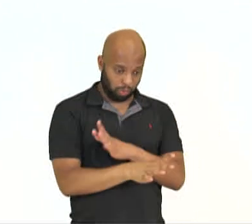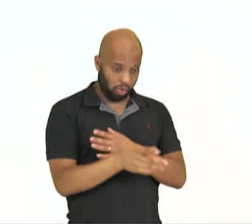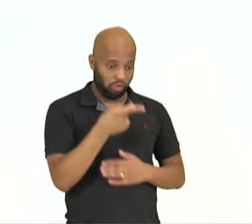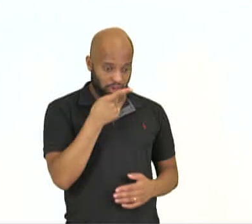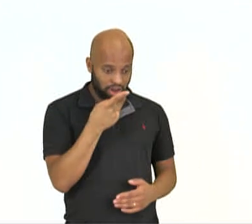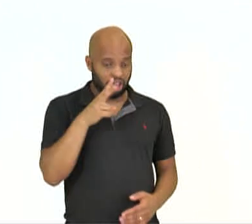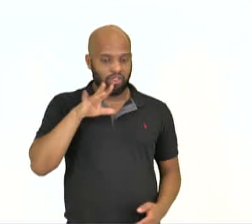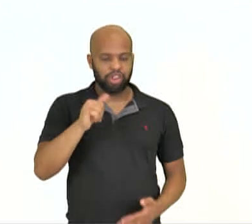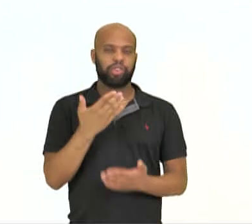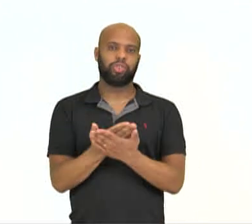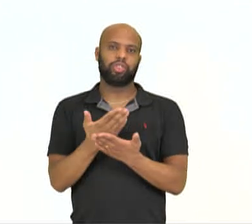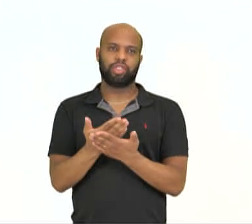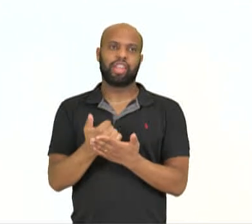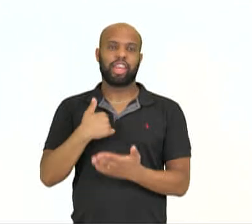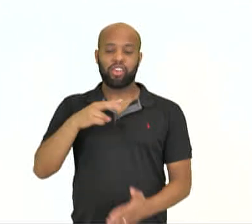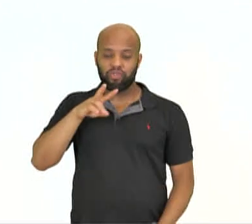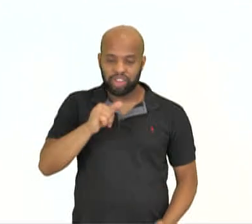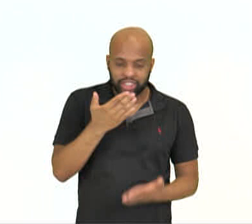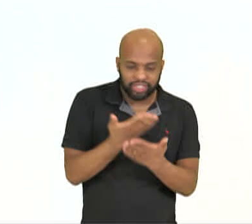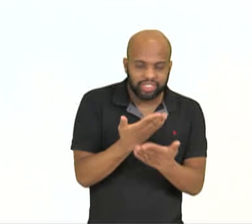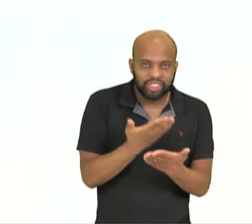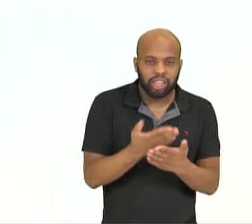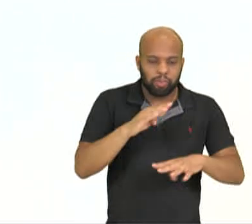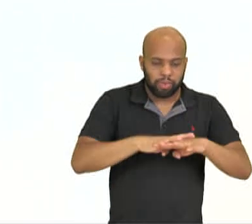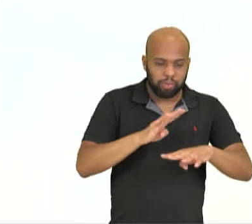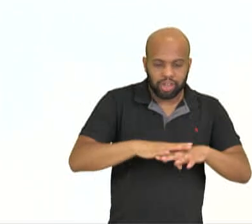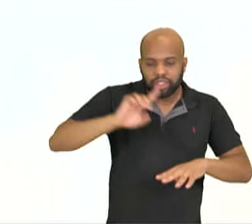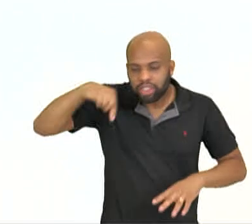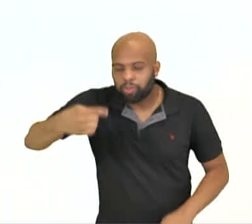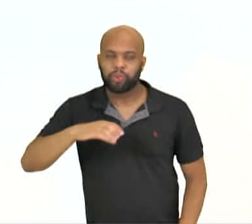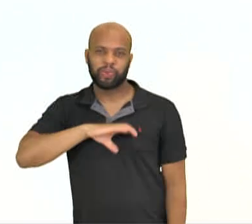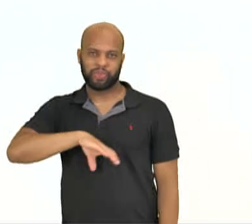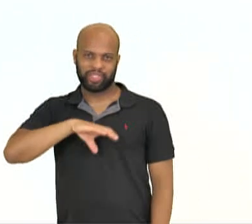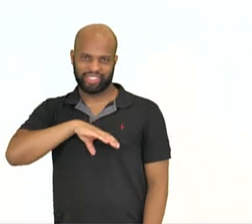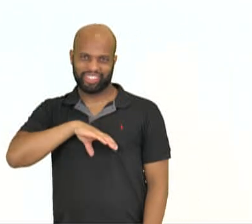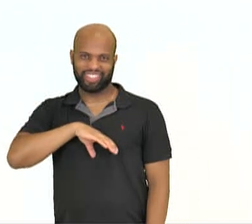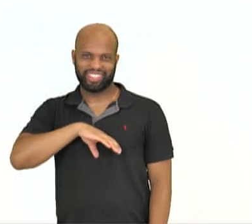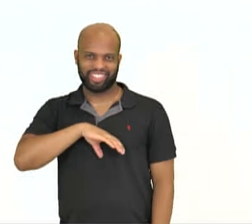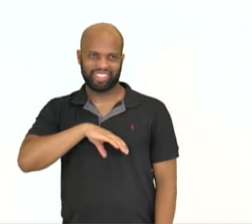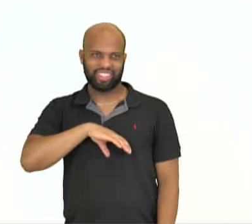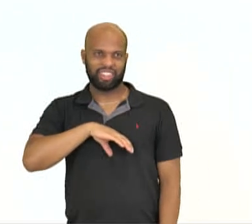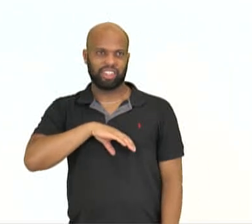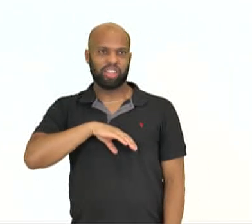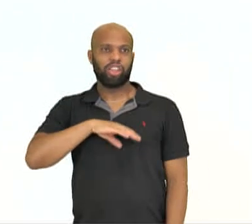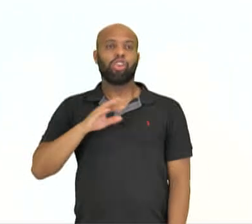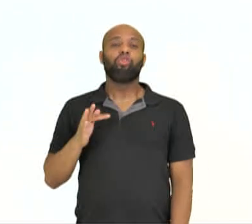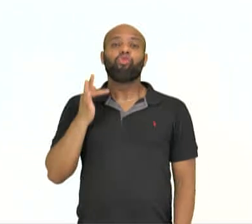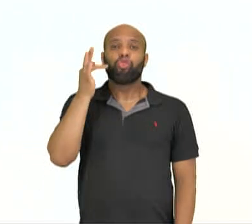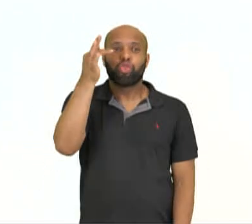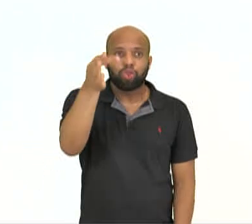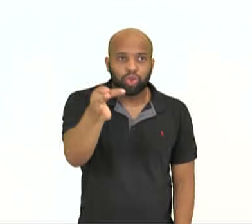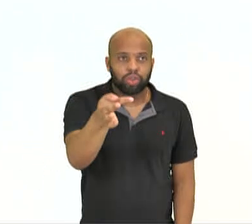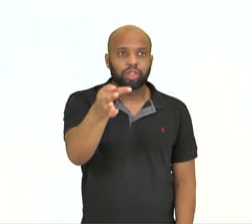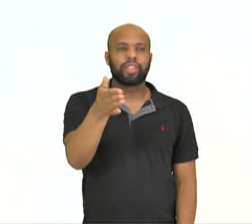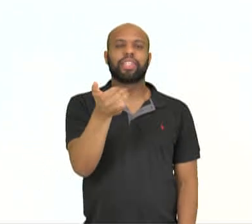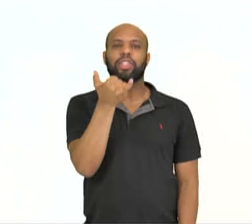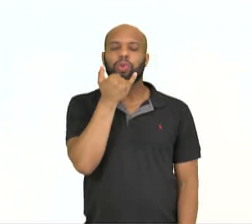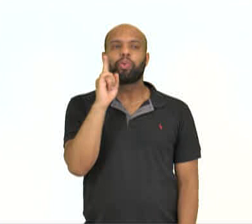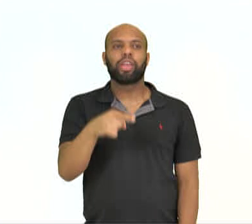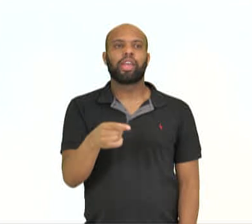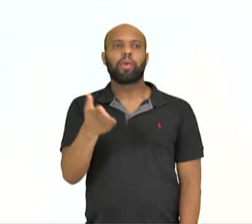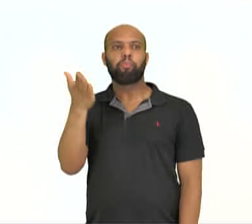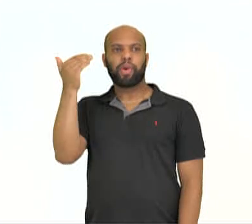Tipo, estudarei matemática depois de português. Ok? Futuro do presente, pretérito,